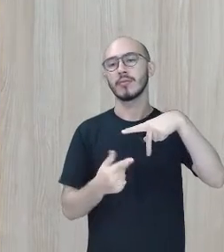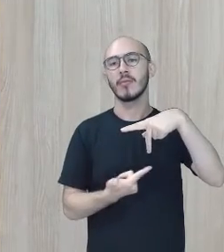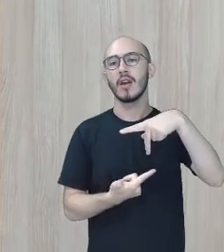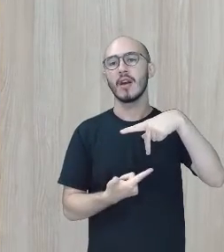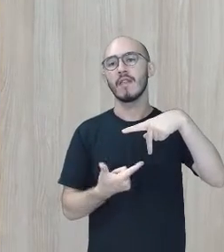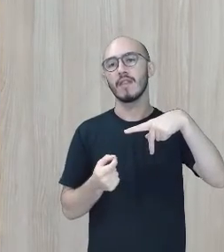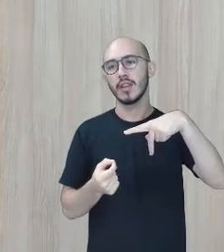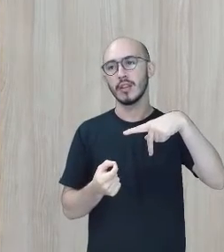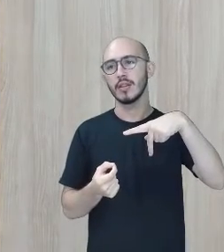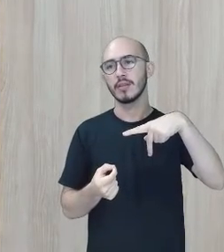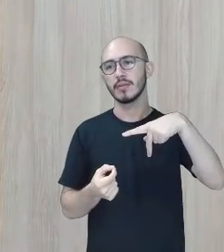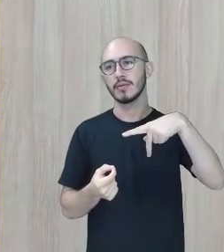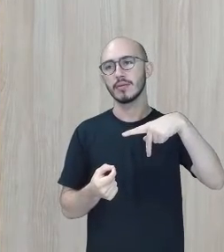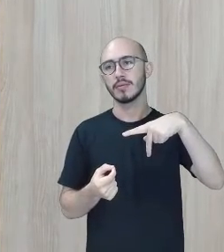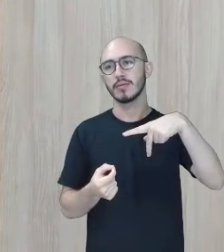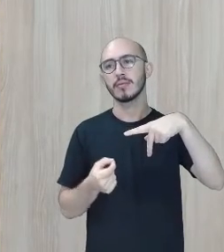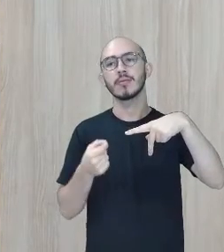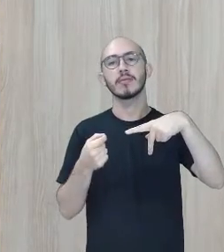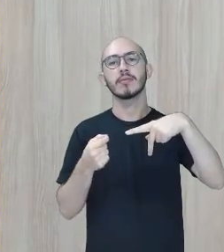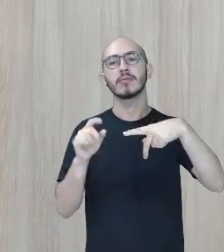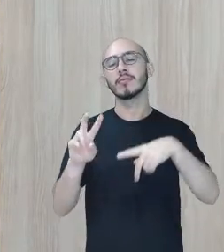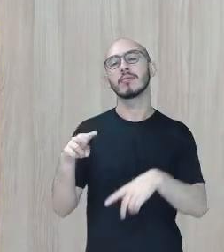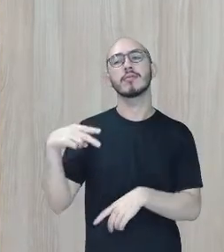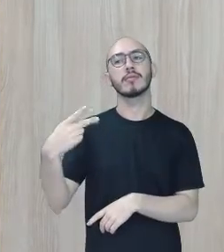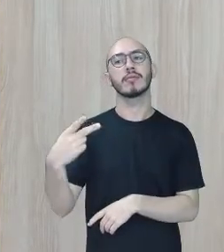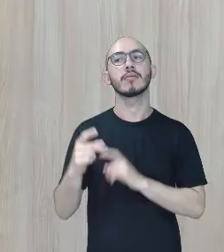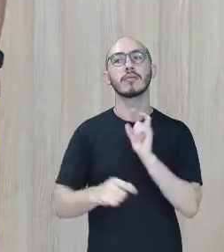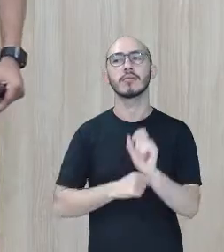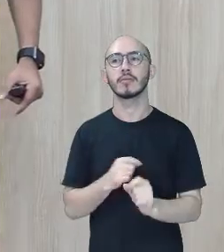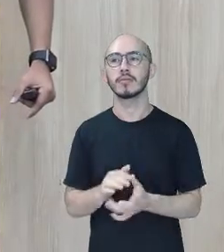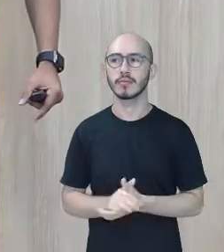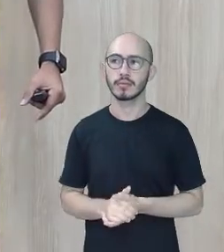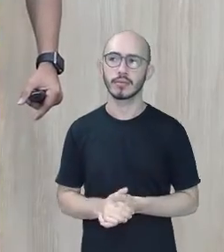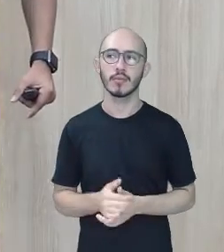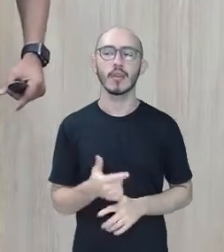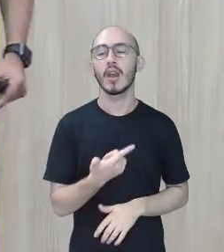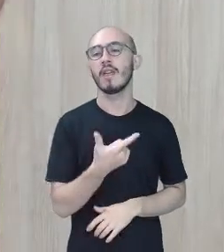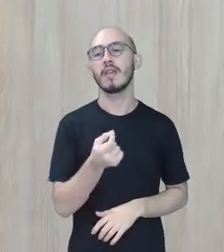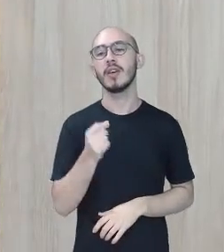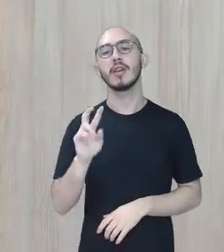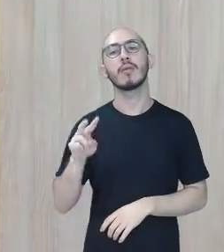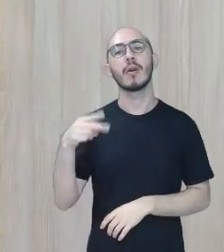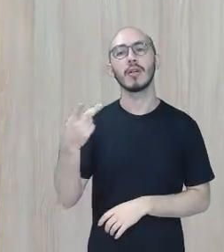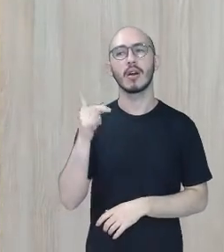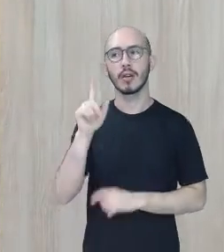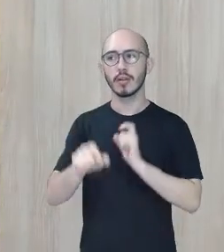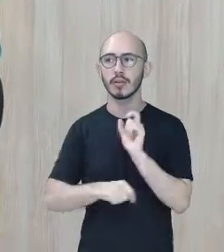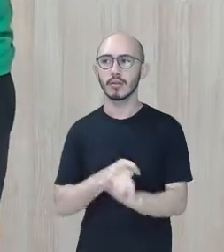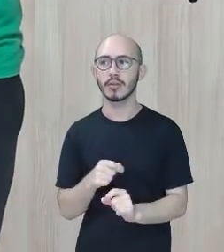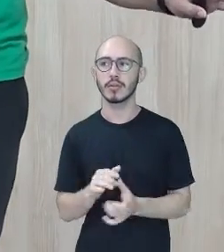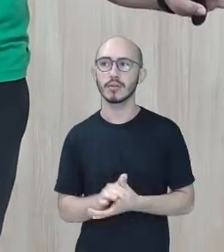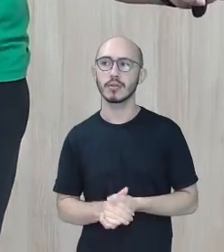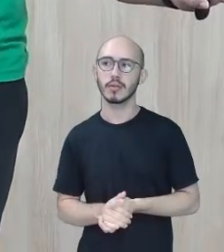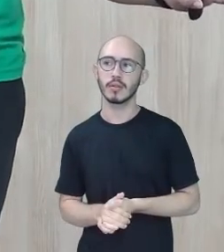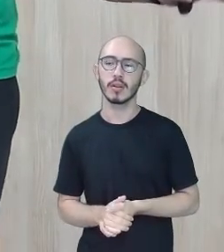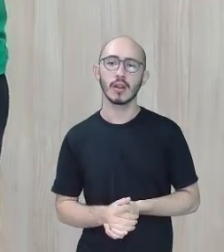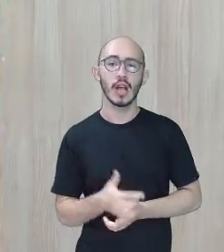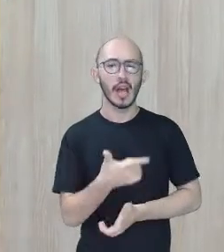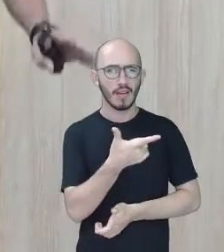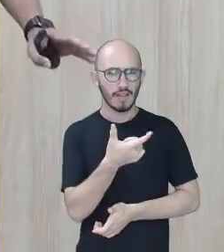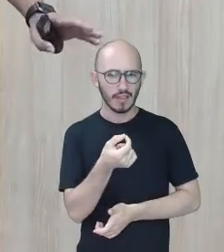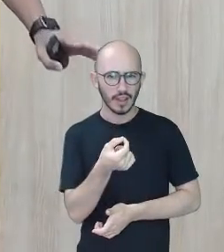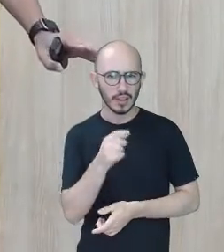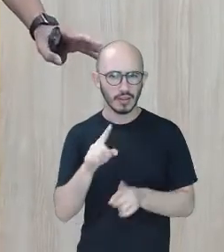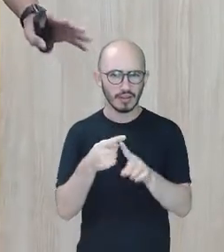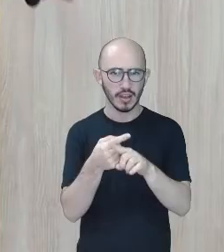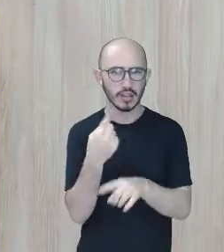eu tenho aí 20 elevado ao quadrado. 20 elevado ao quadrado não é 20 vezes 2, tá?